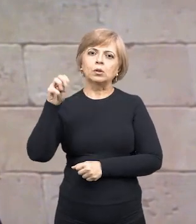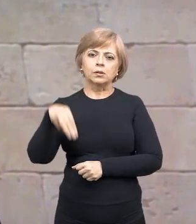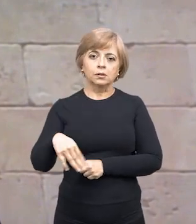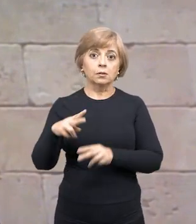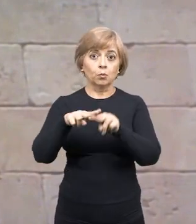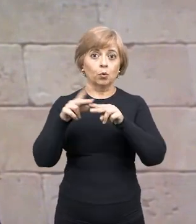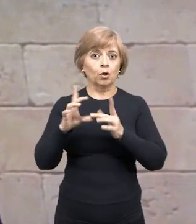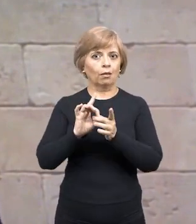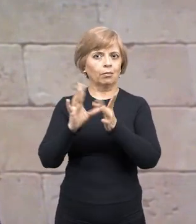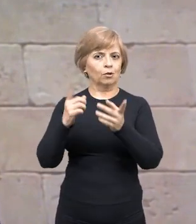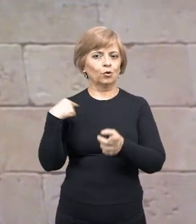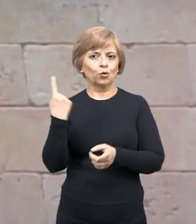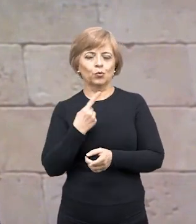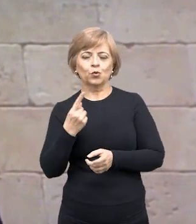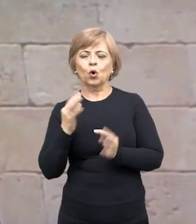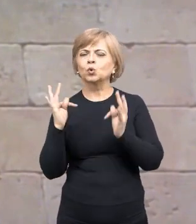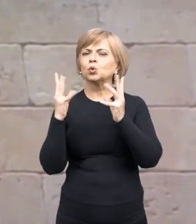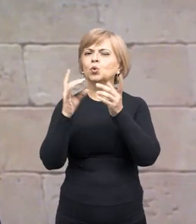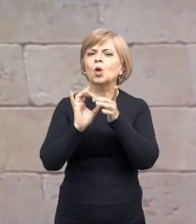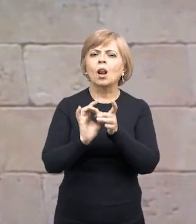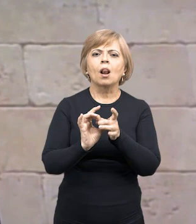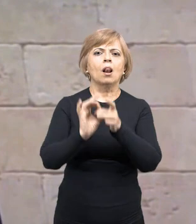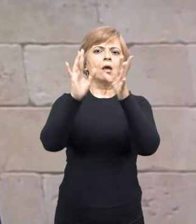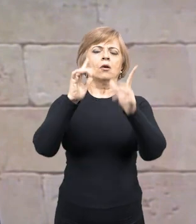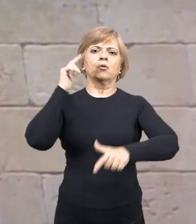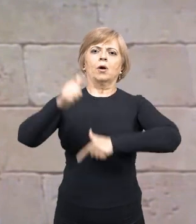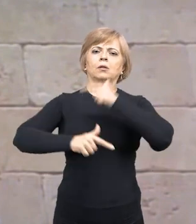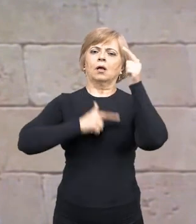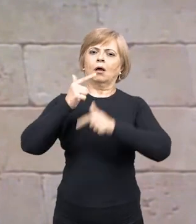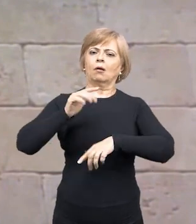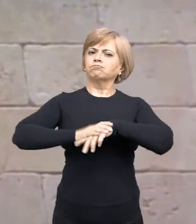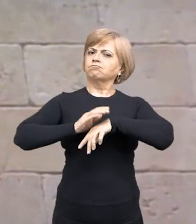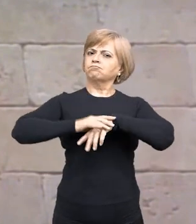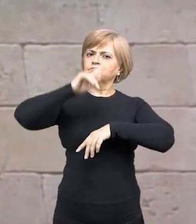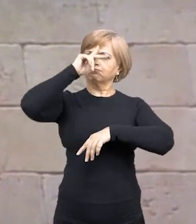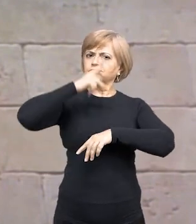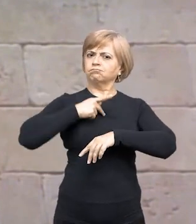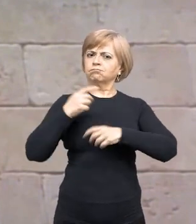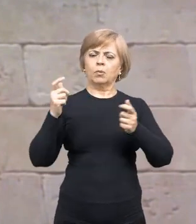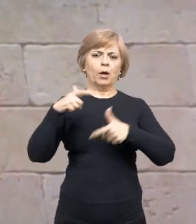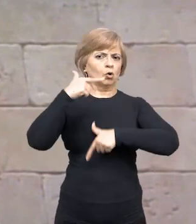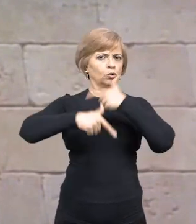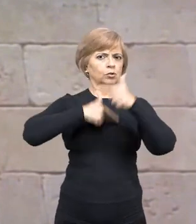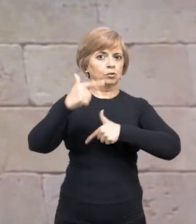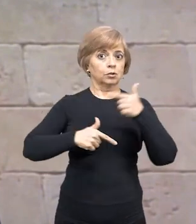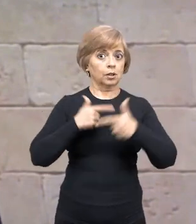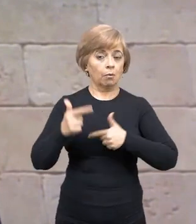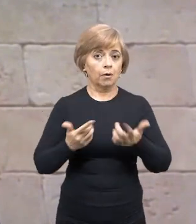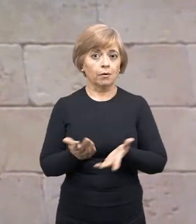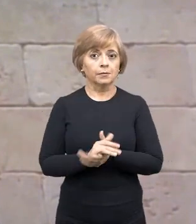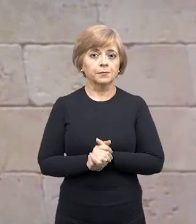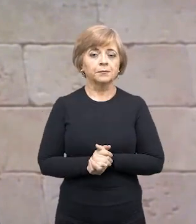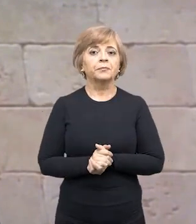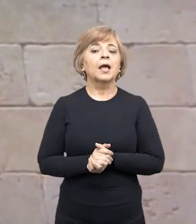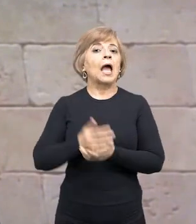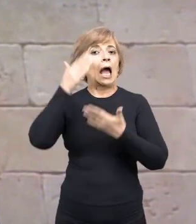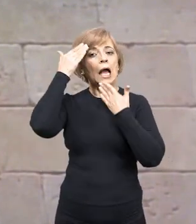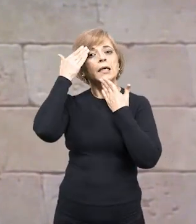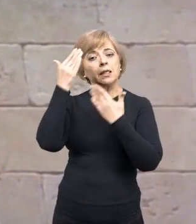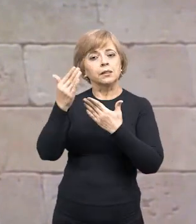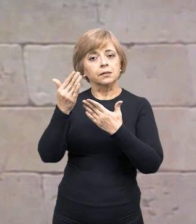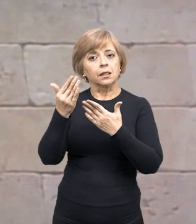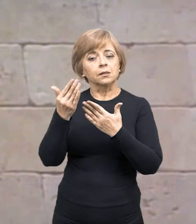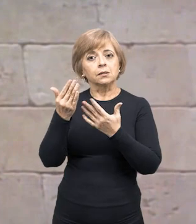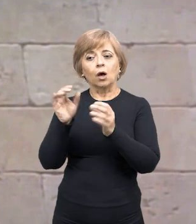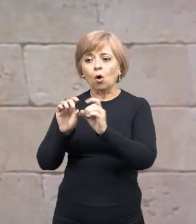nos oportunizado total liberdade e independência no exercício de nossas atribuições, das nossas funções. Agradecer a todos os